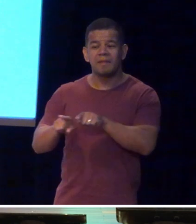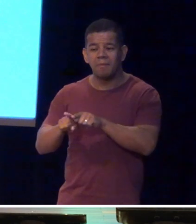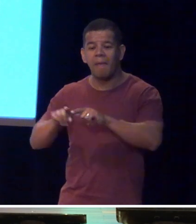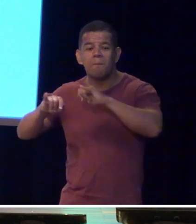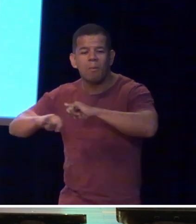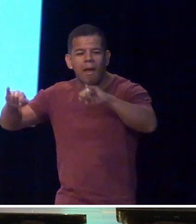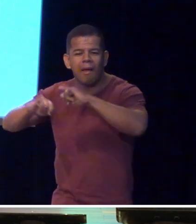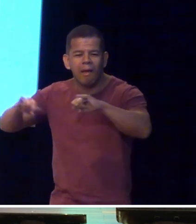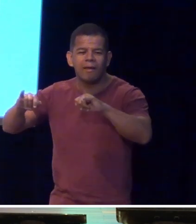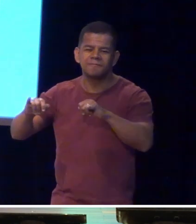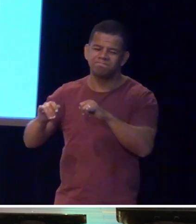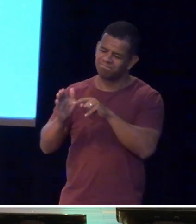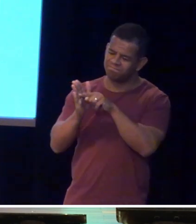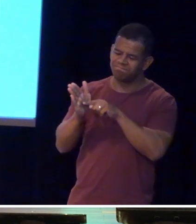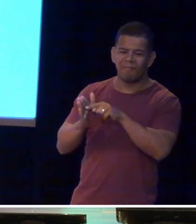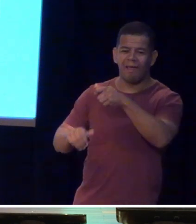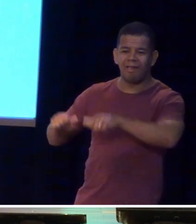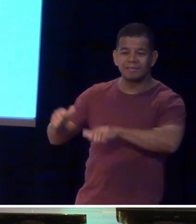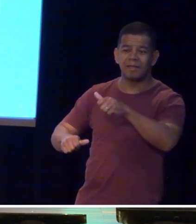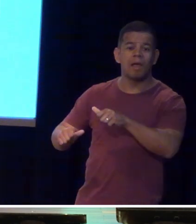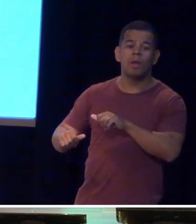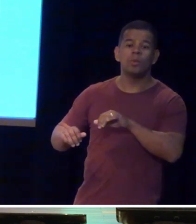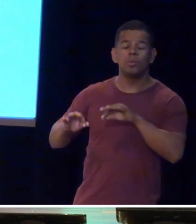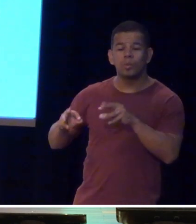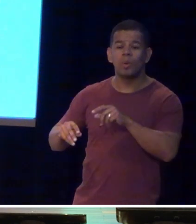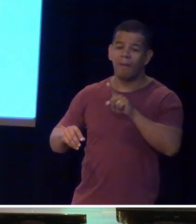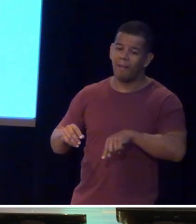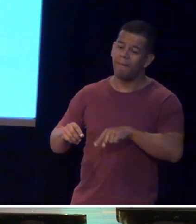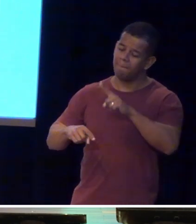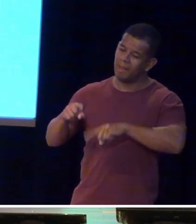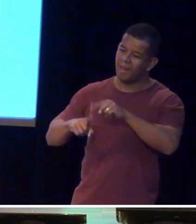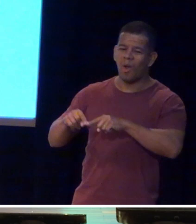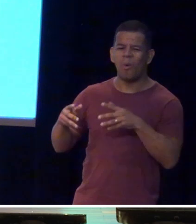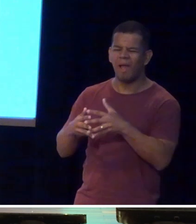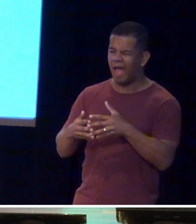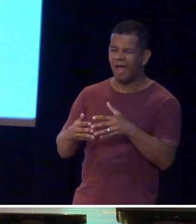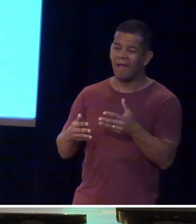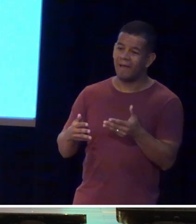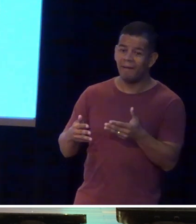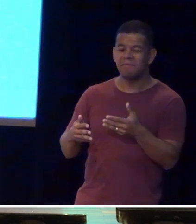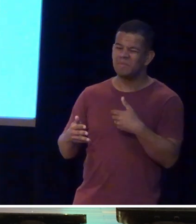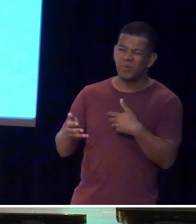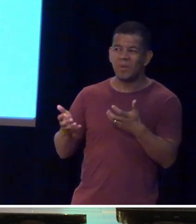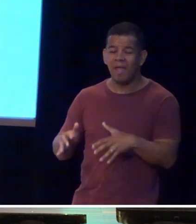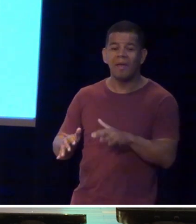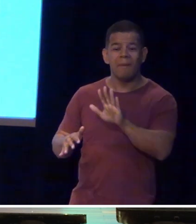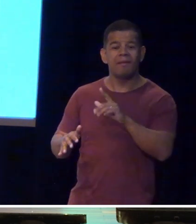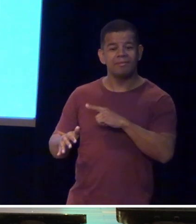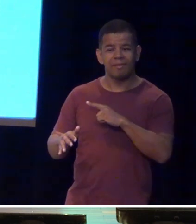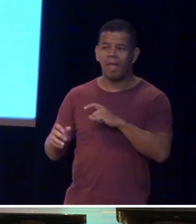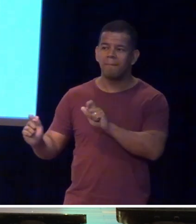né? Então, por exemplo, isso tudo é material muito complicado, isso daí eu não quero fazer, mas um PowerPoint você tem um